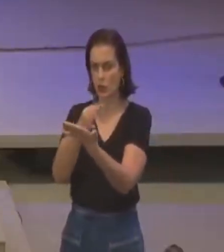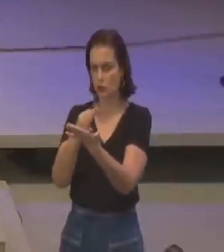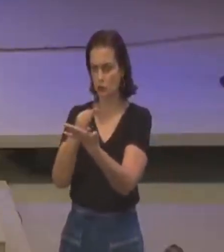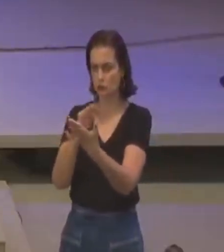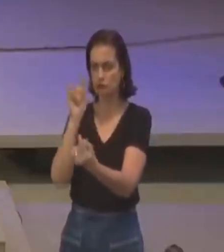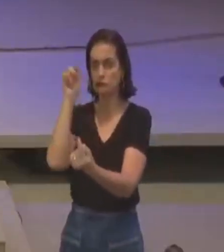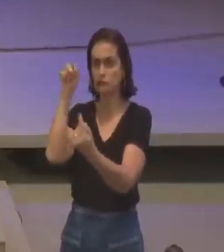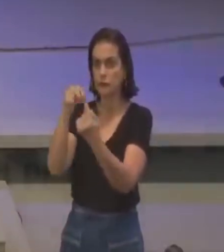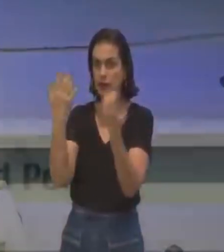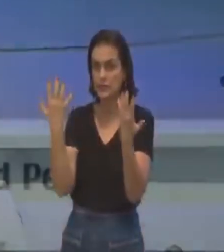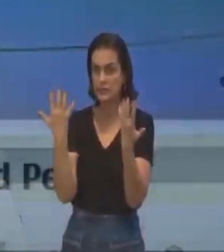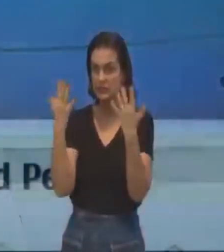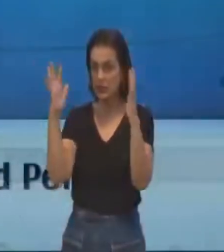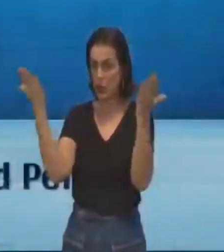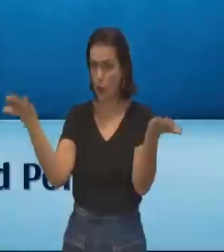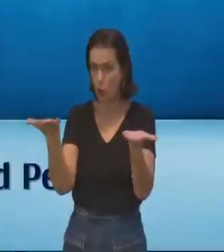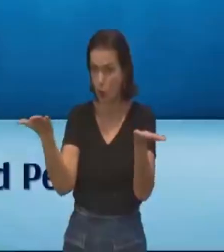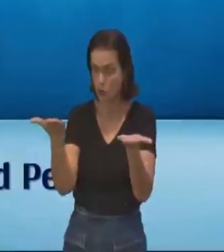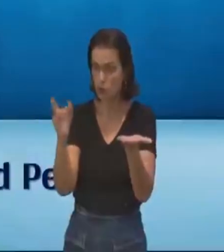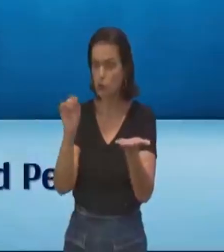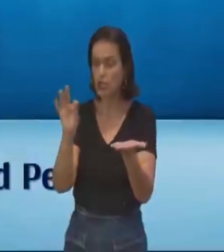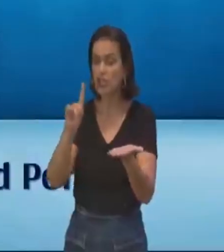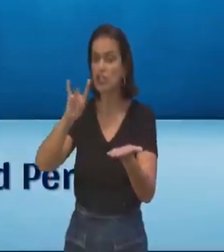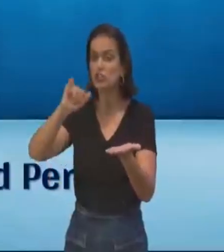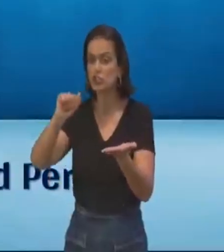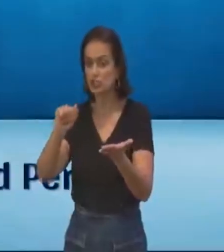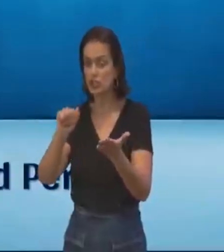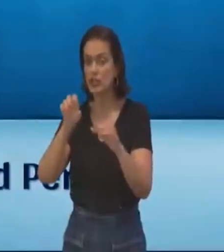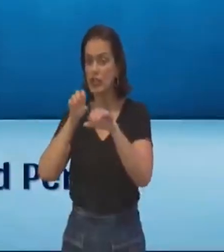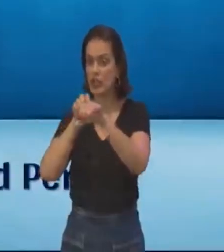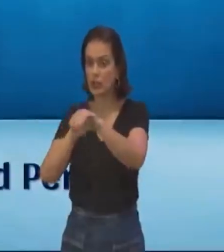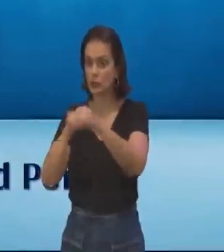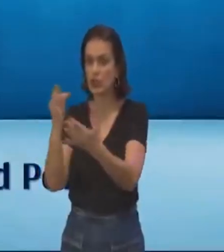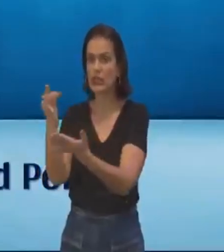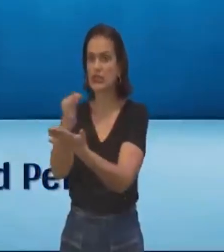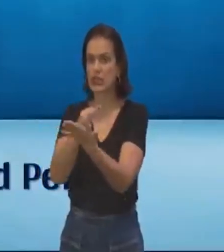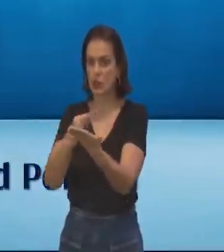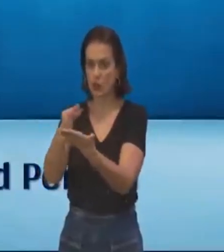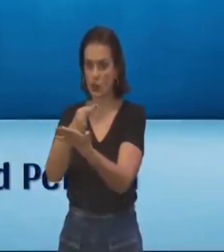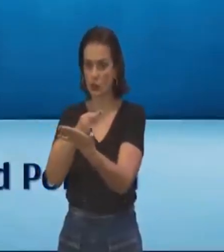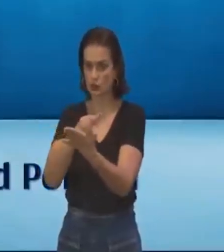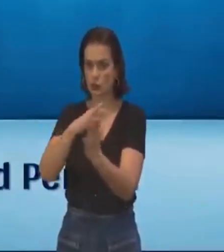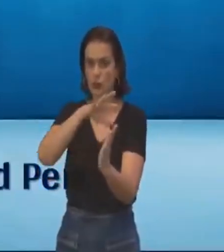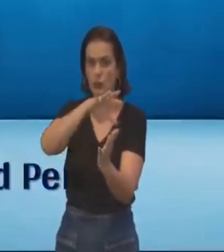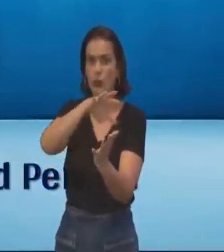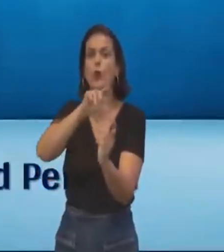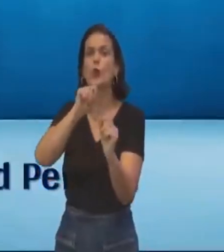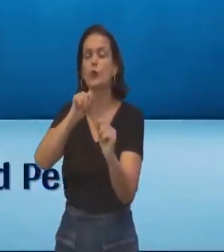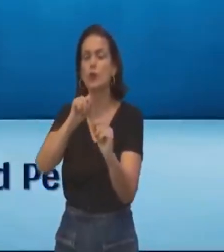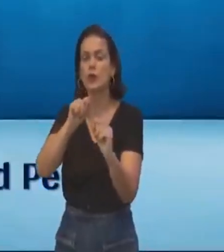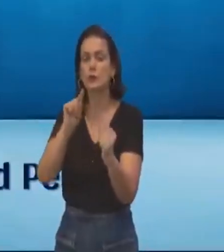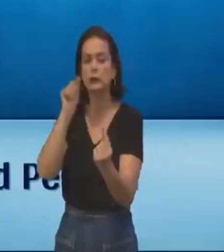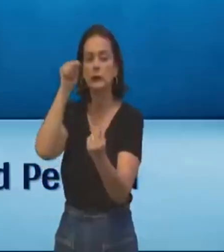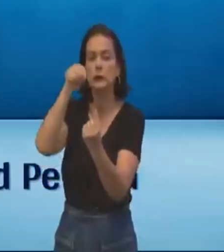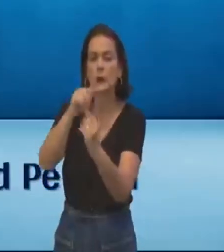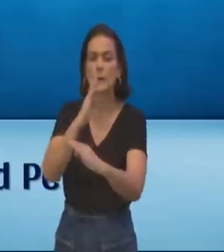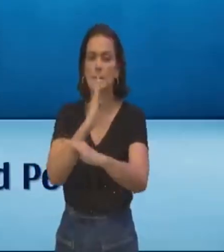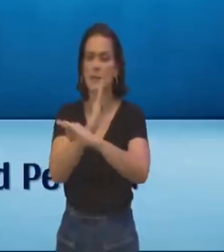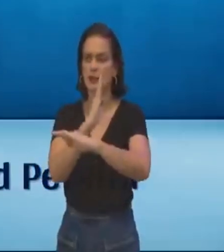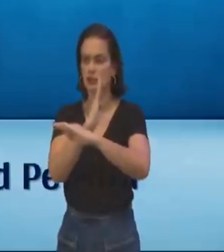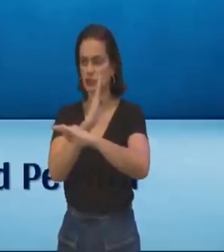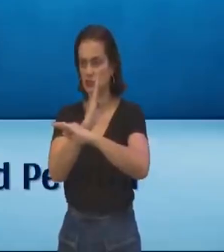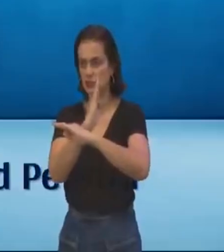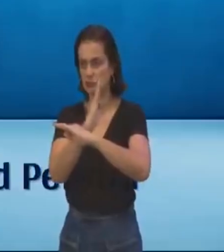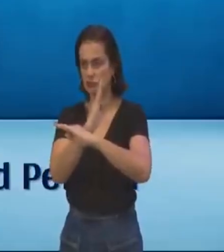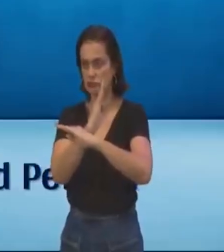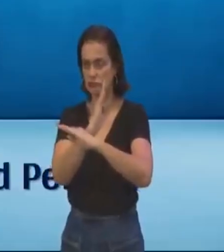de comemorarmos hoje o Dia de Educação Teológica no mundo batista. Algumas